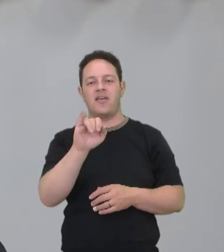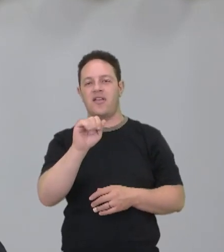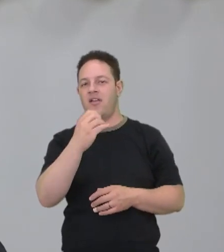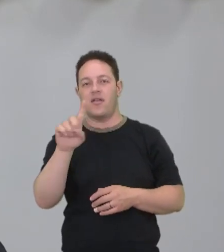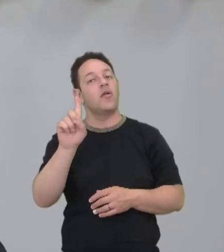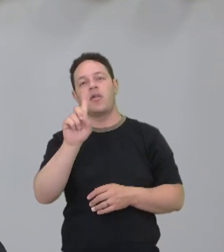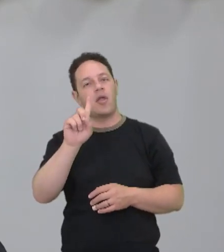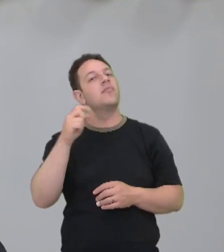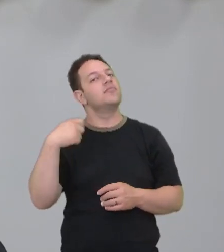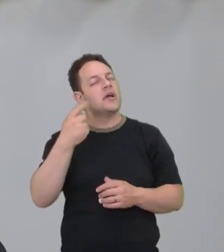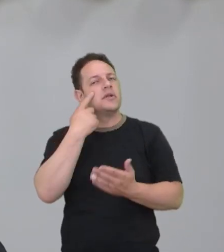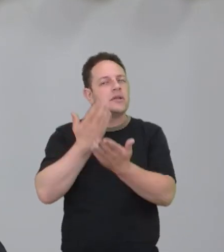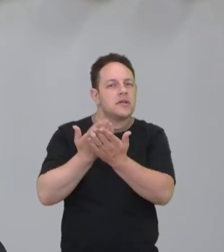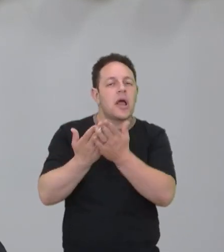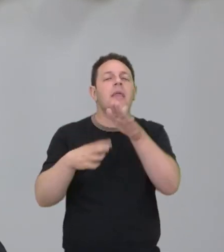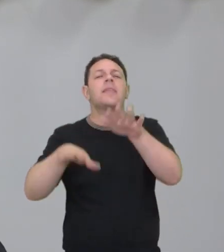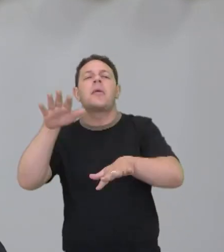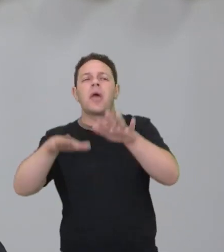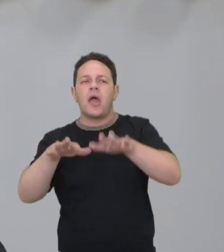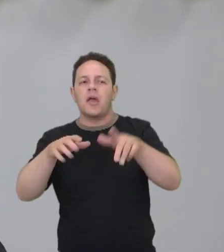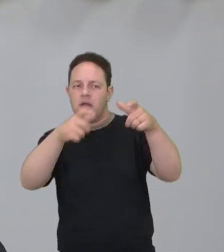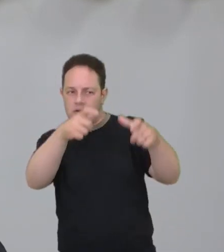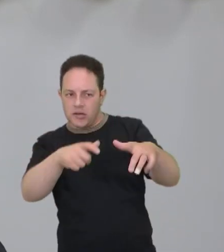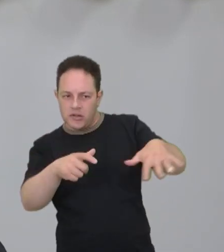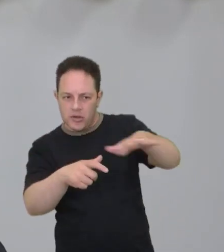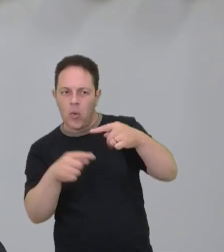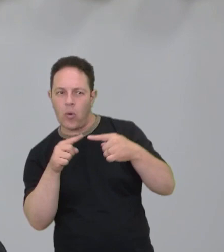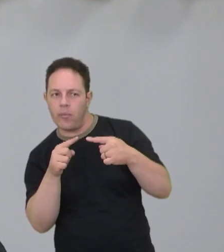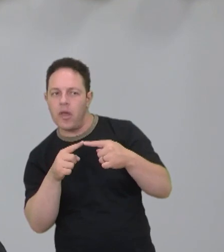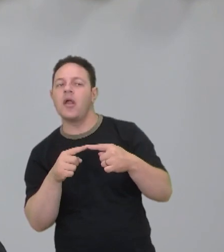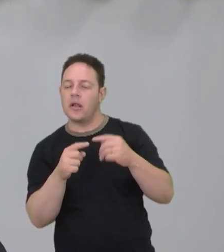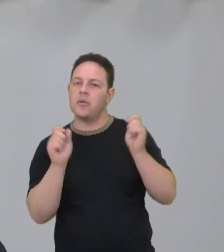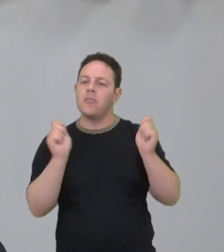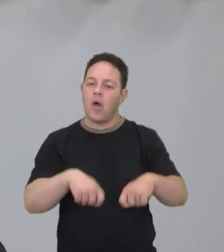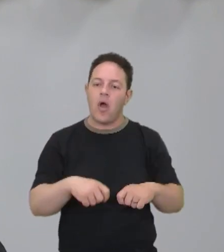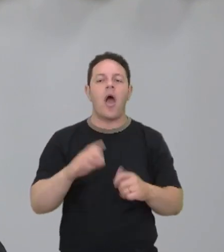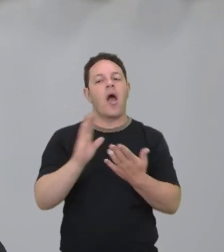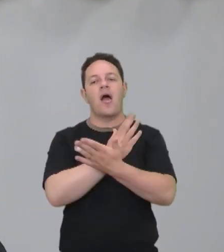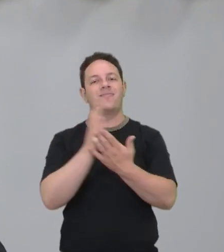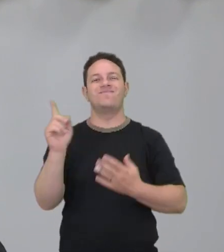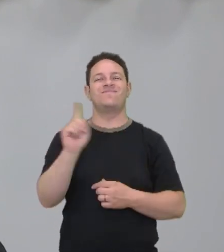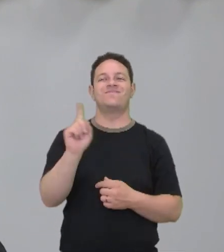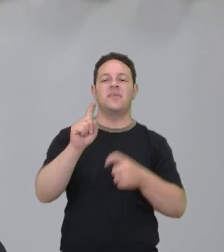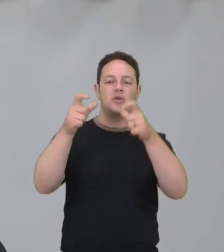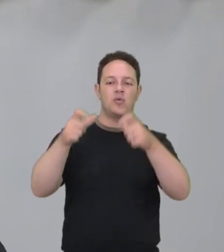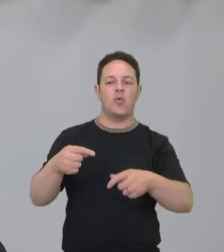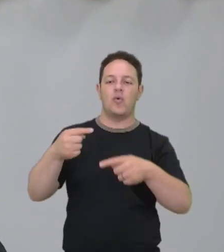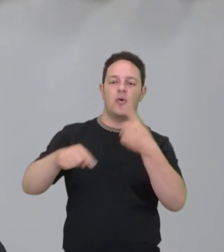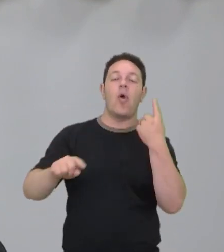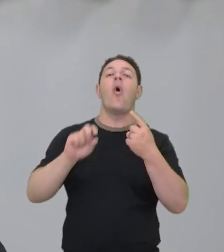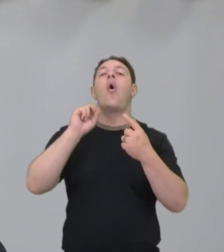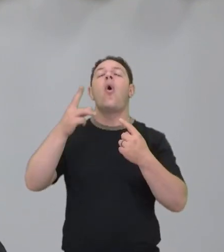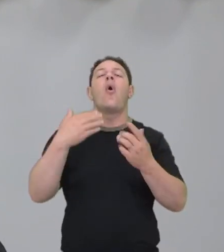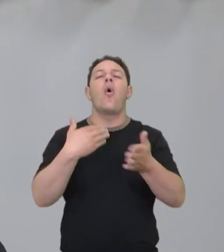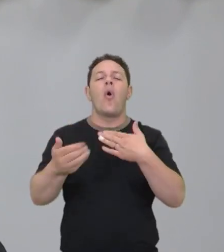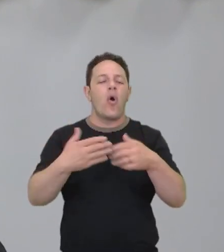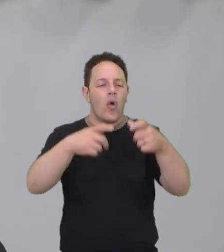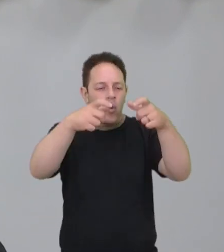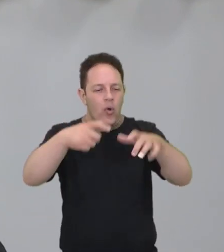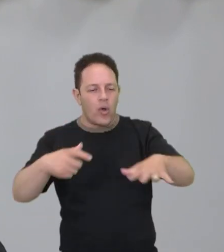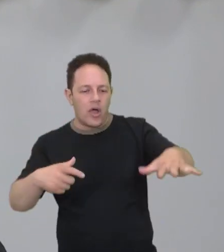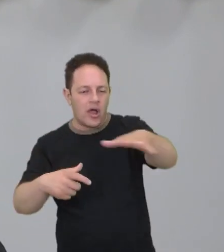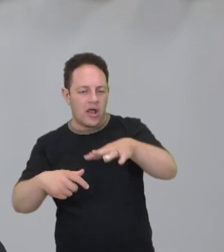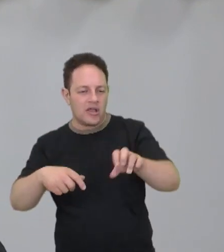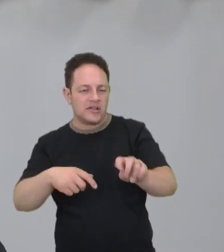melhor estudado, depende de cada caso, né? Não é aí, olha, em qualquer contaminação ou qualquer área